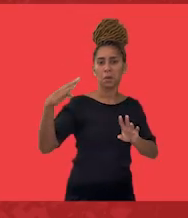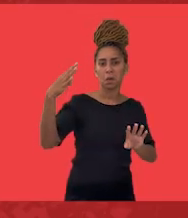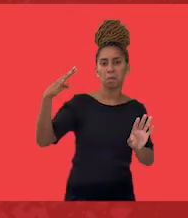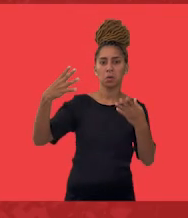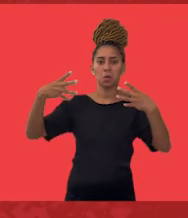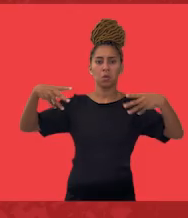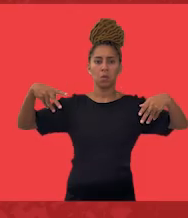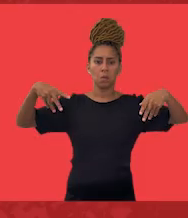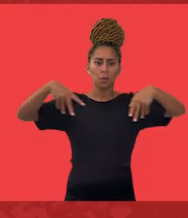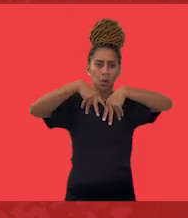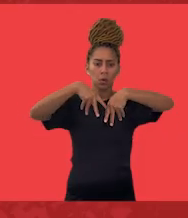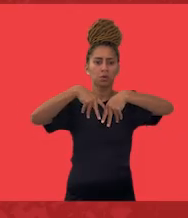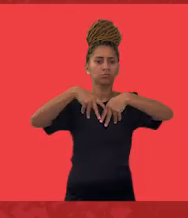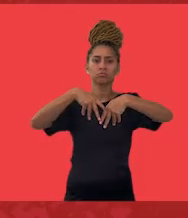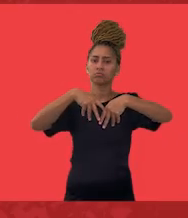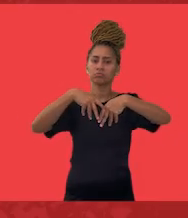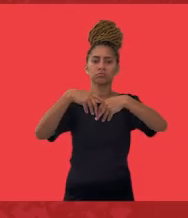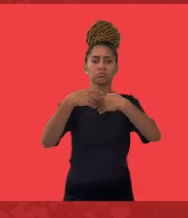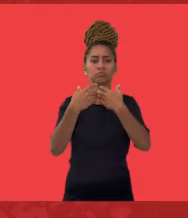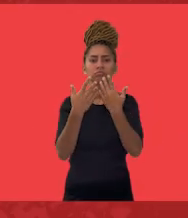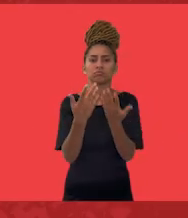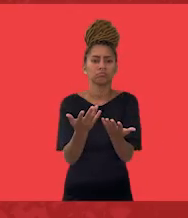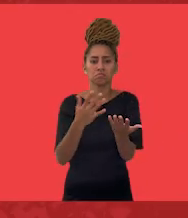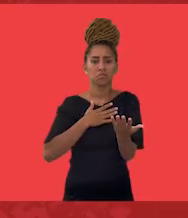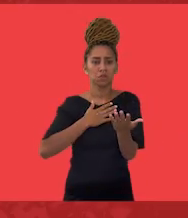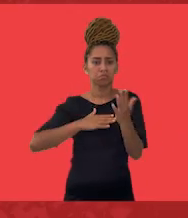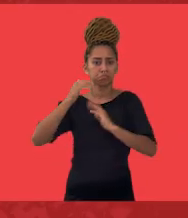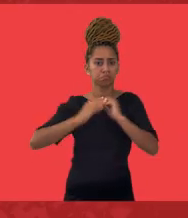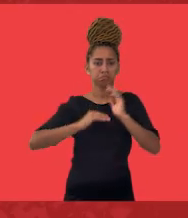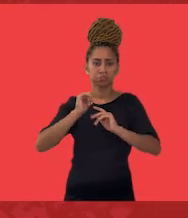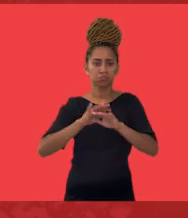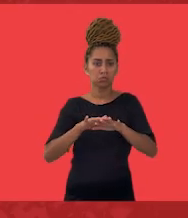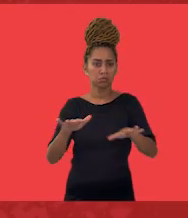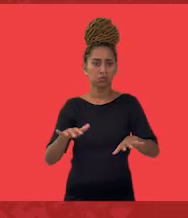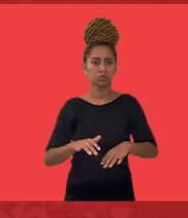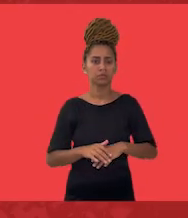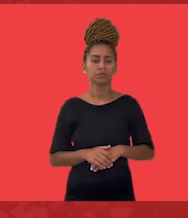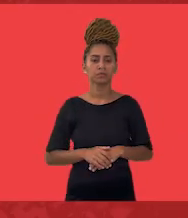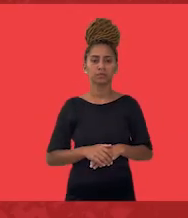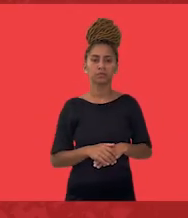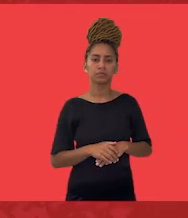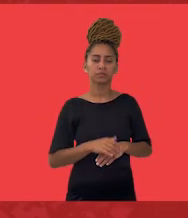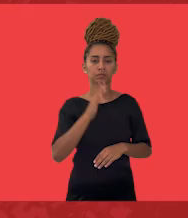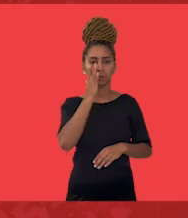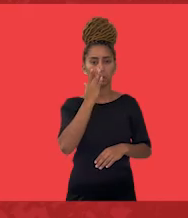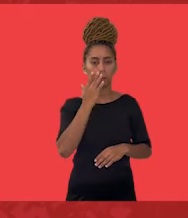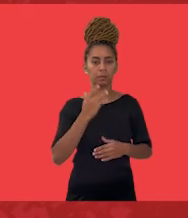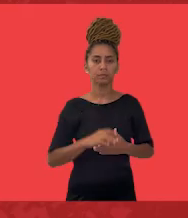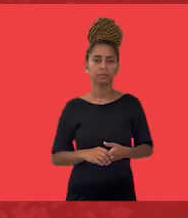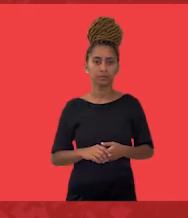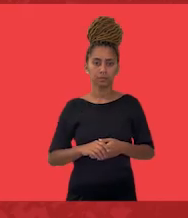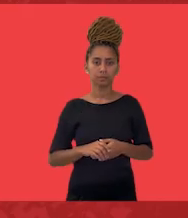e terna um adeus bem bossa nova, a certeza de que eu, cavala